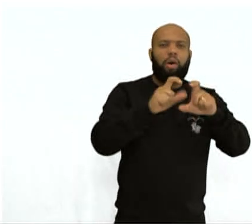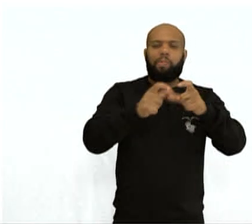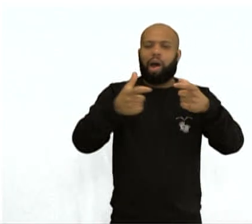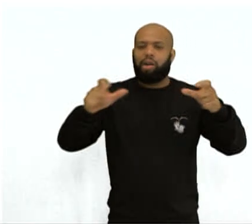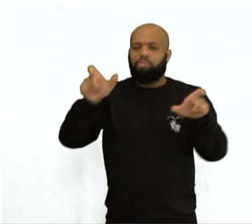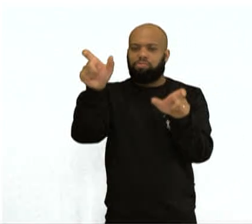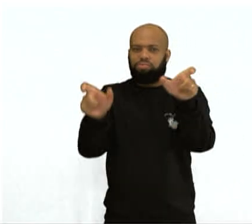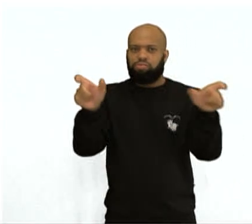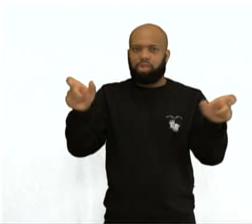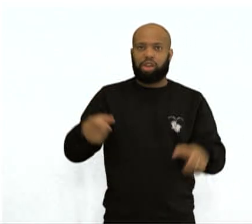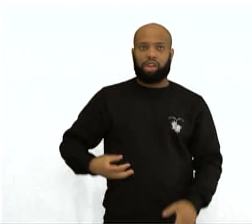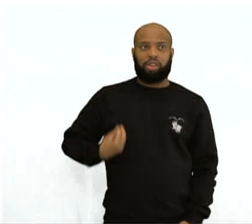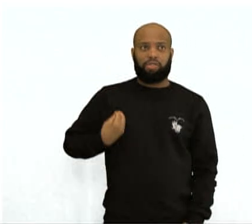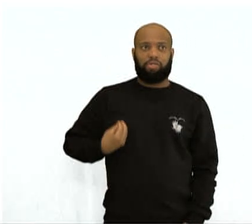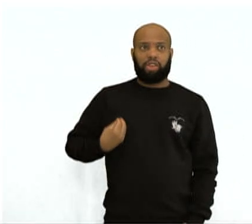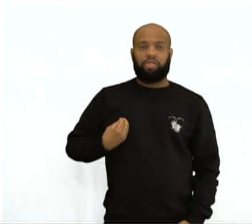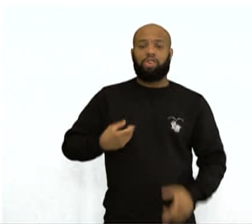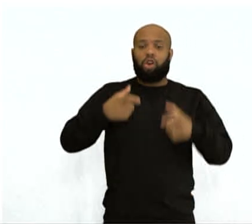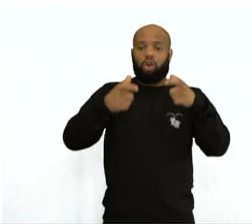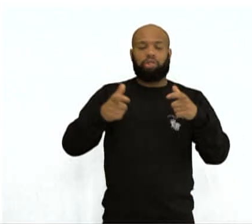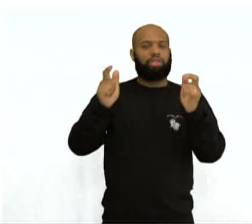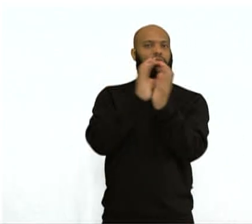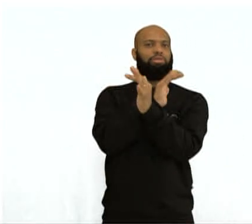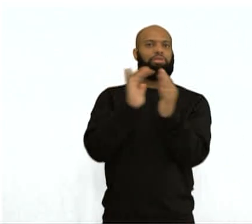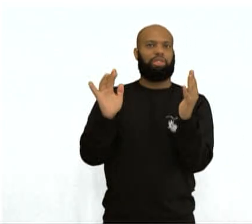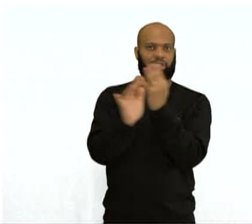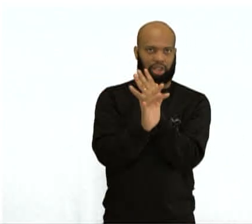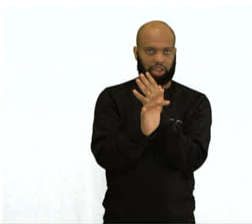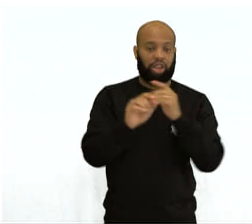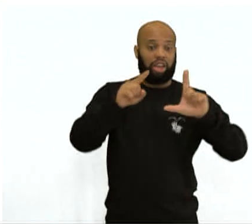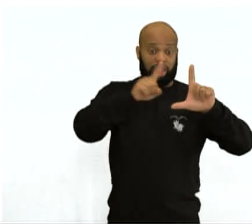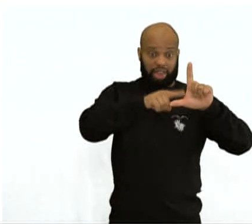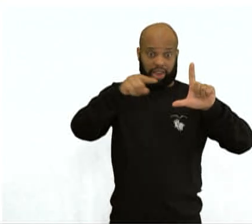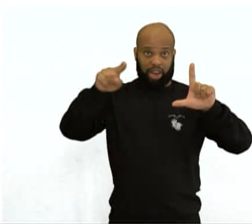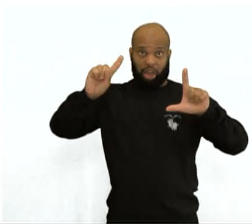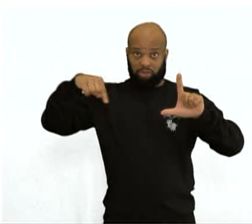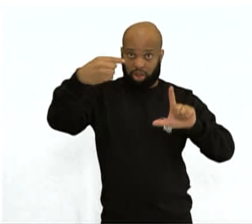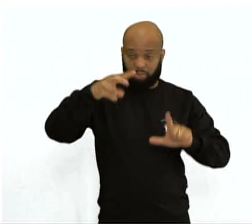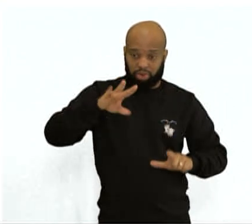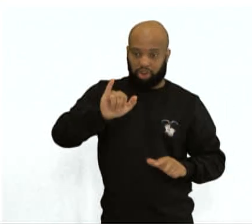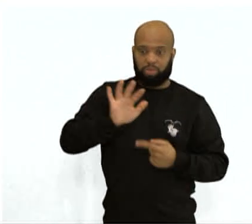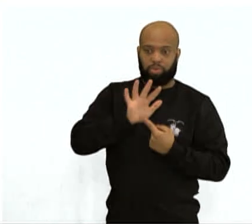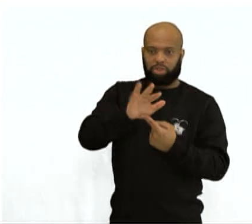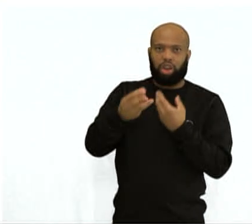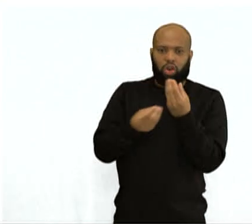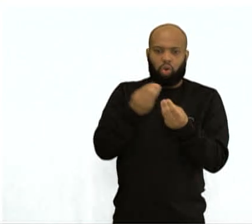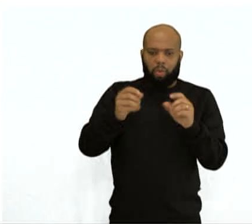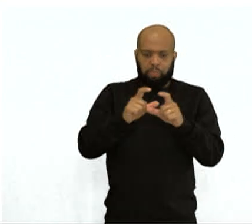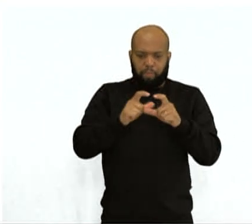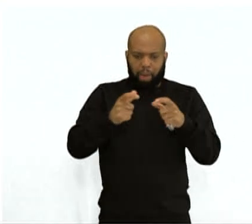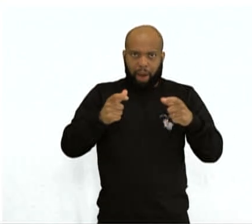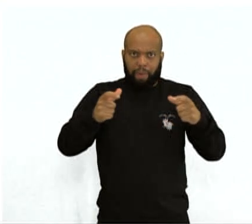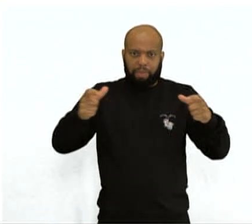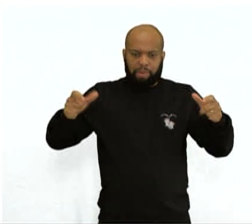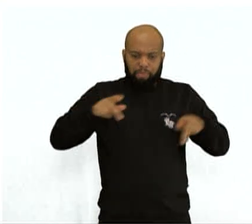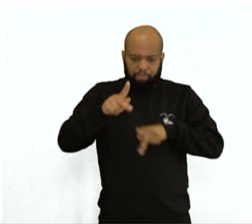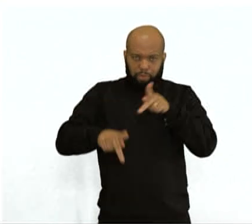pessoas viverá na zona urbana. O gráfico a seguir mostra o crescimento da população urbana